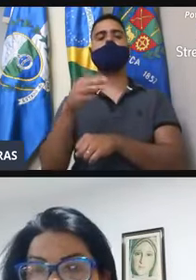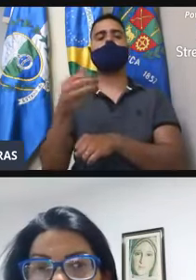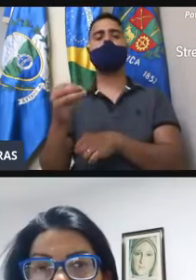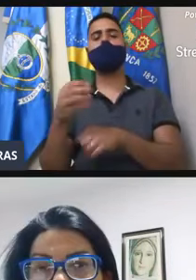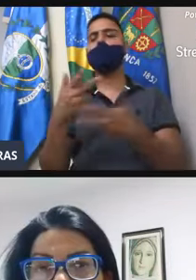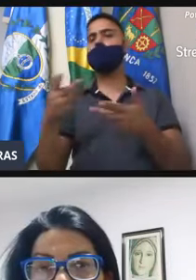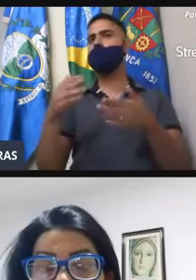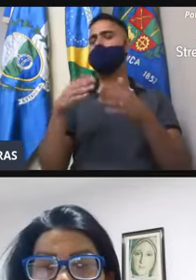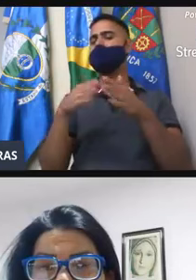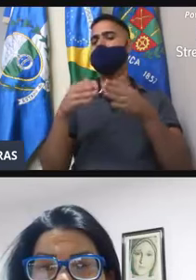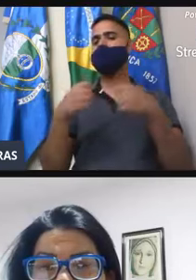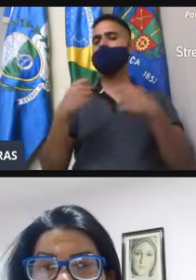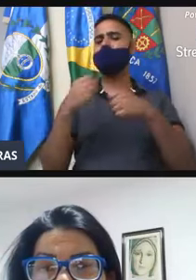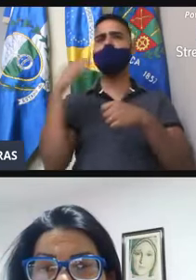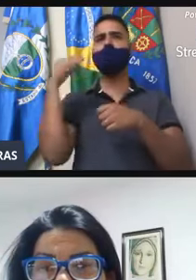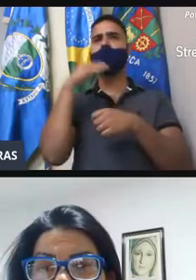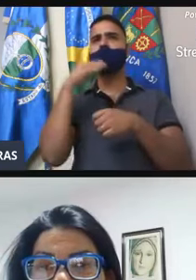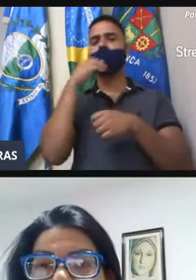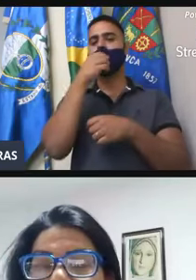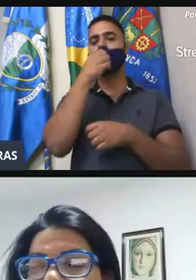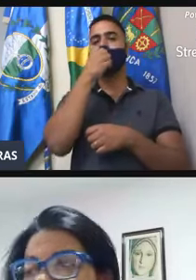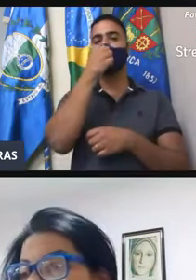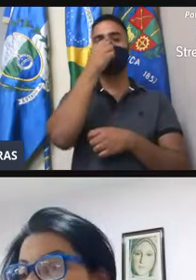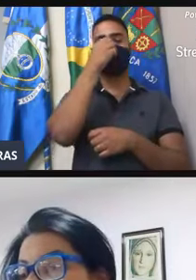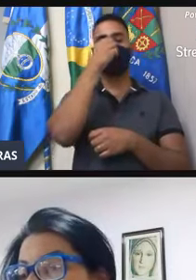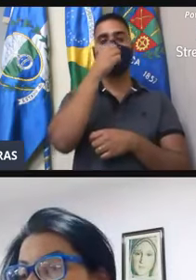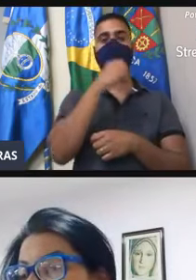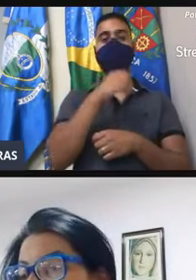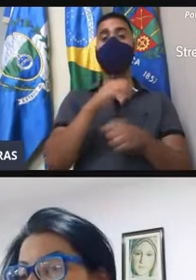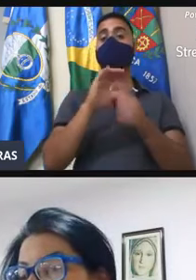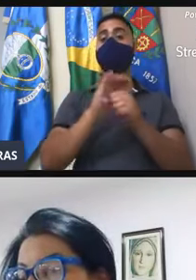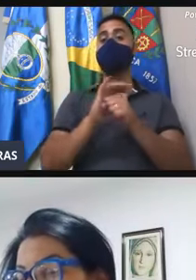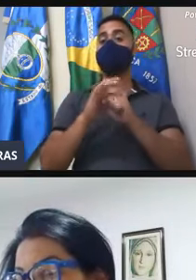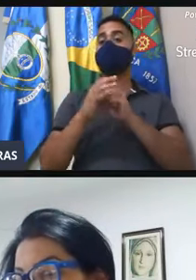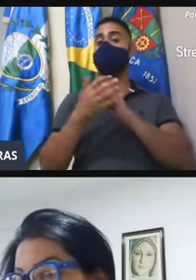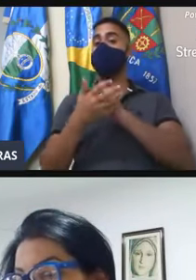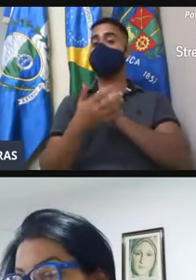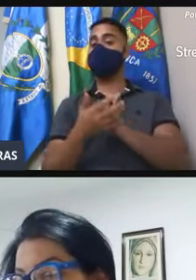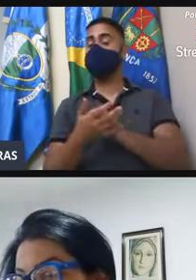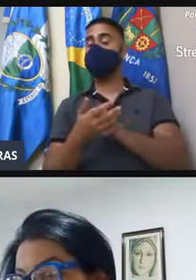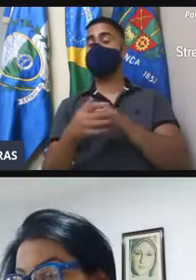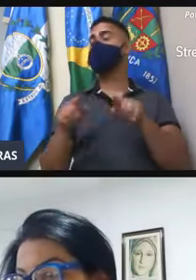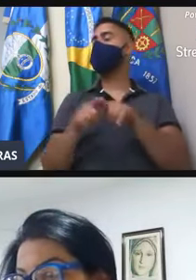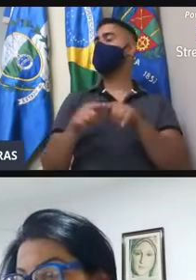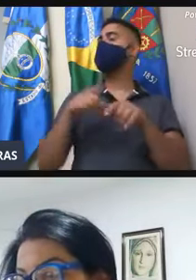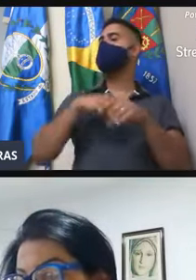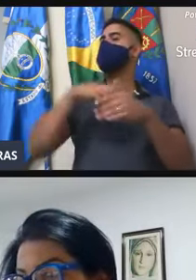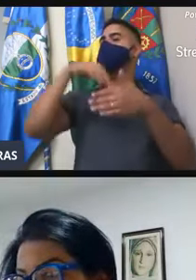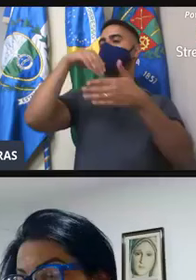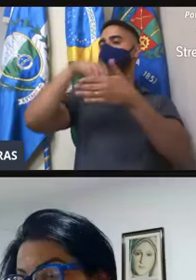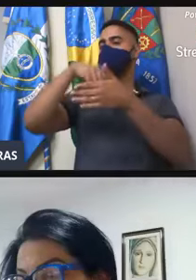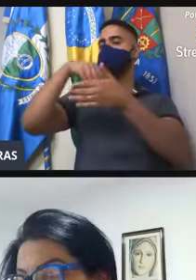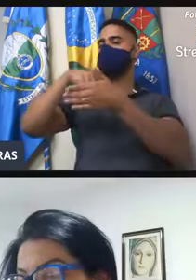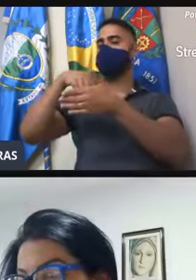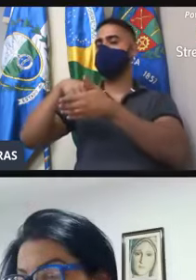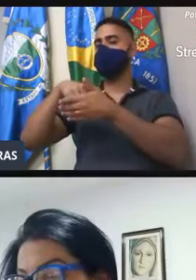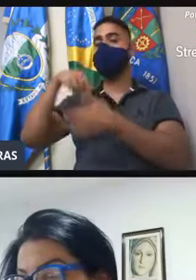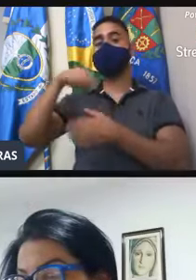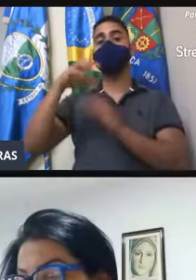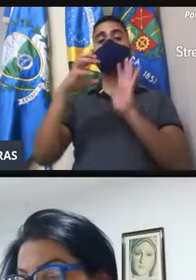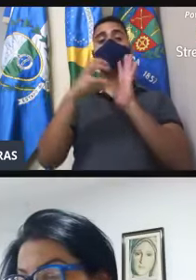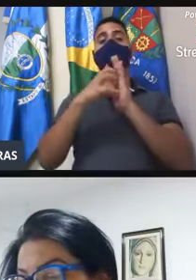ontem. A pandemia, e isso votado, inclusive, na Câmara Municipal,